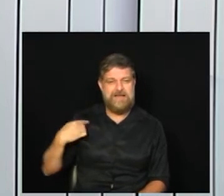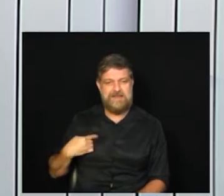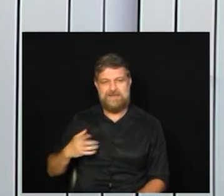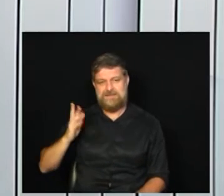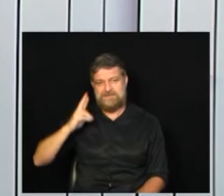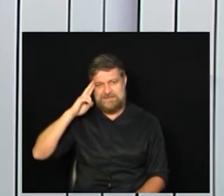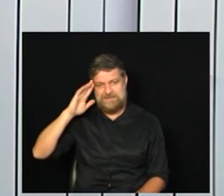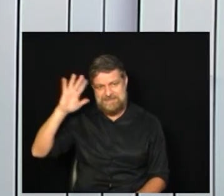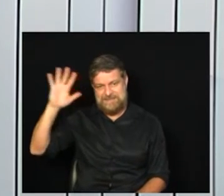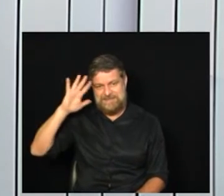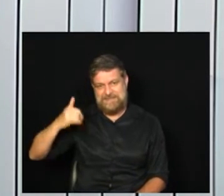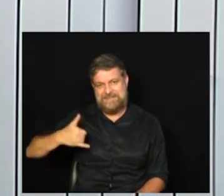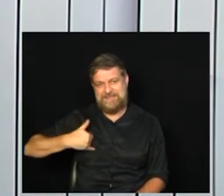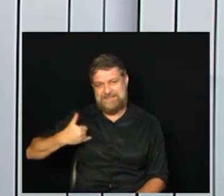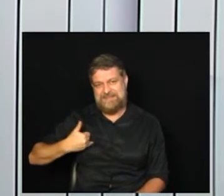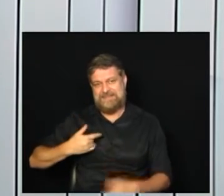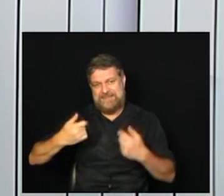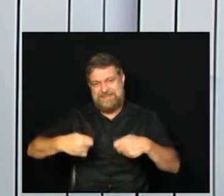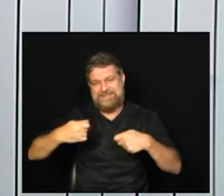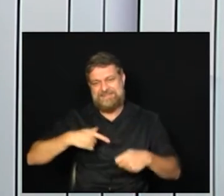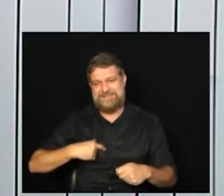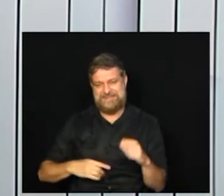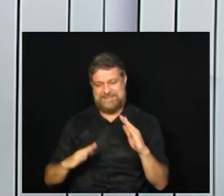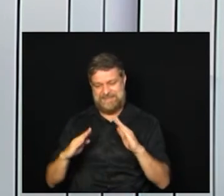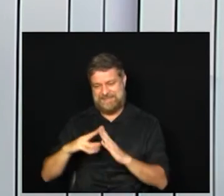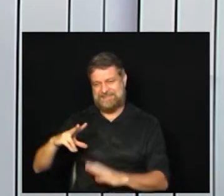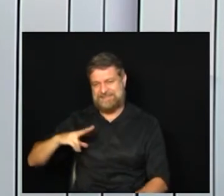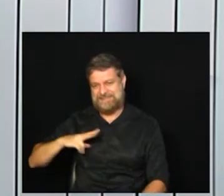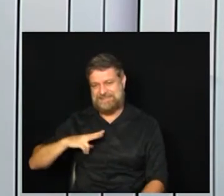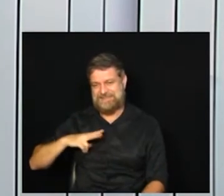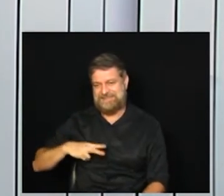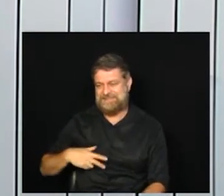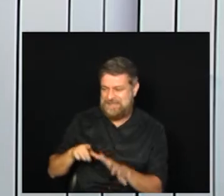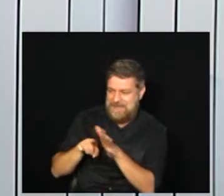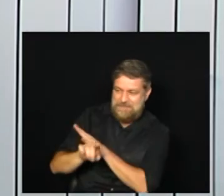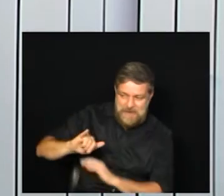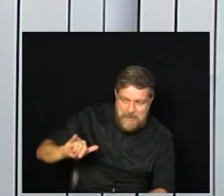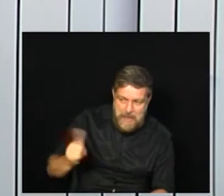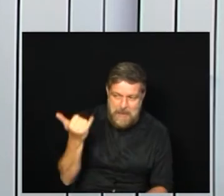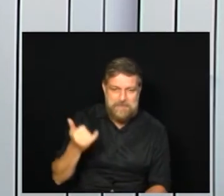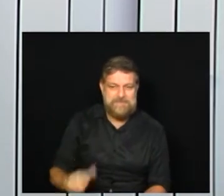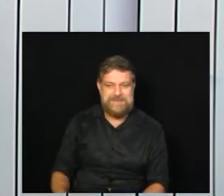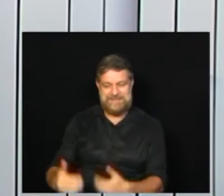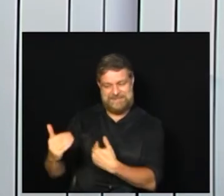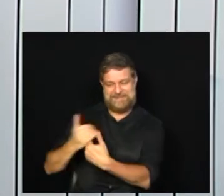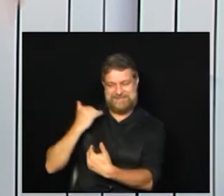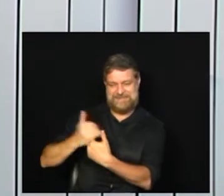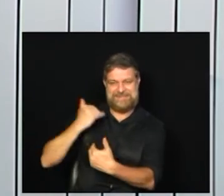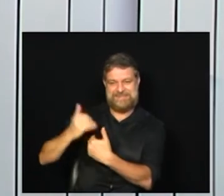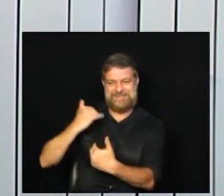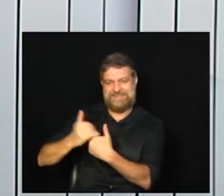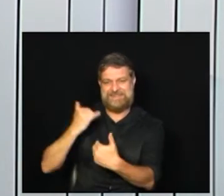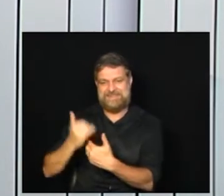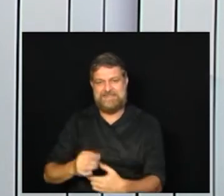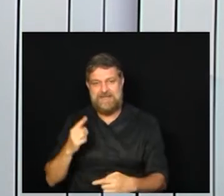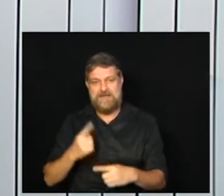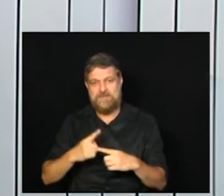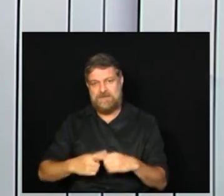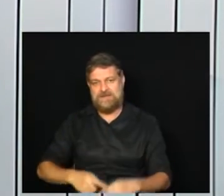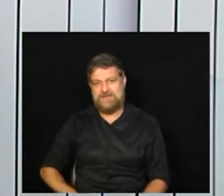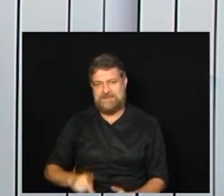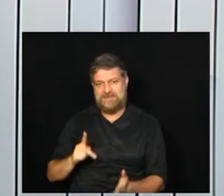CRI, Certificado de Recebível Imobiliário. E a taxa de juros de financiamento naquele momento, a gente conseguia pegar uma taxa de